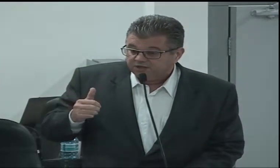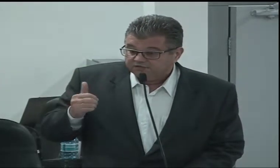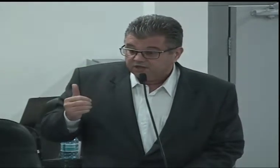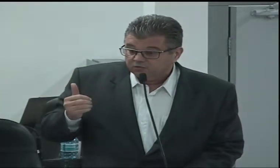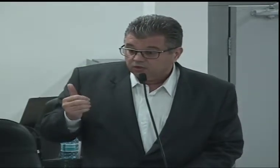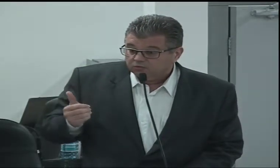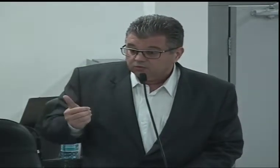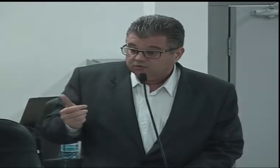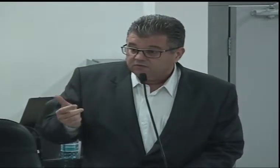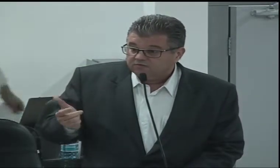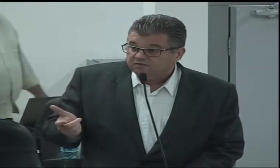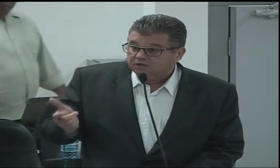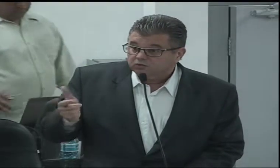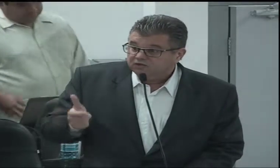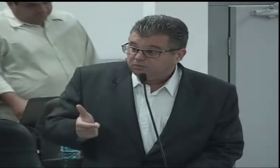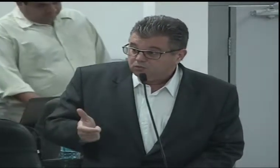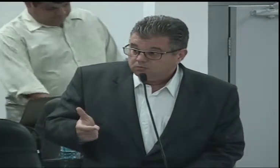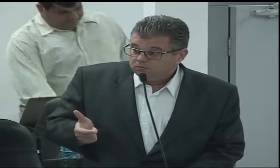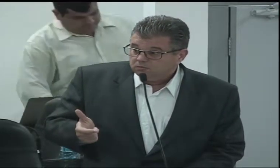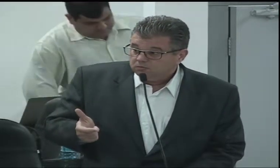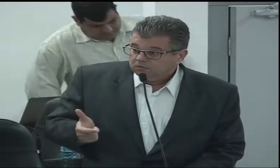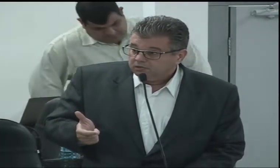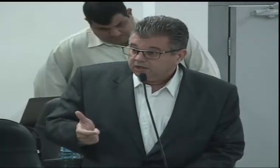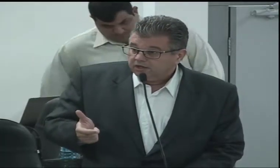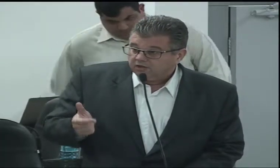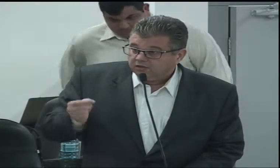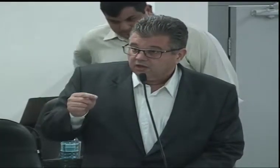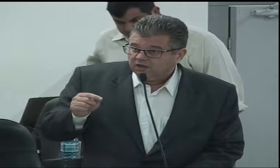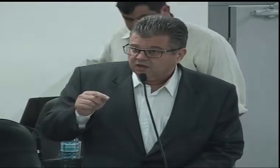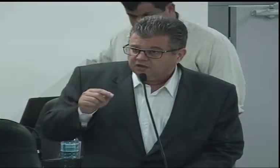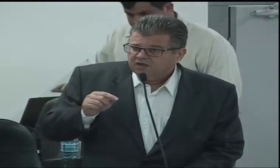de fazer... Eu estive visitando o CEMIL, né,